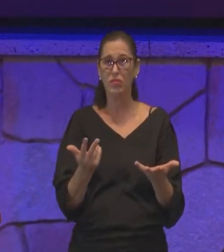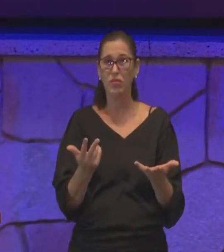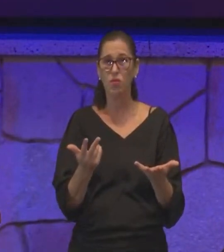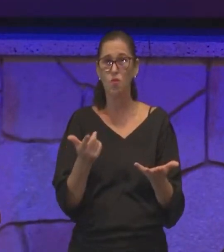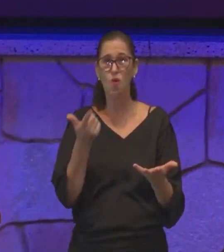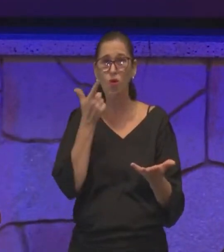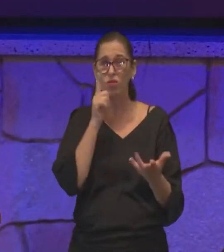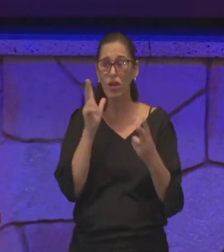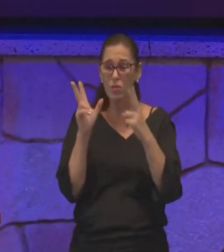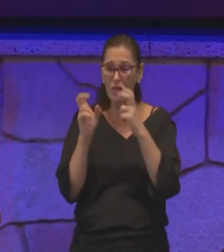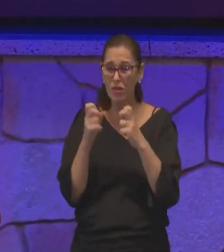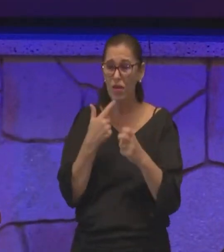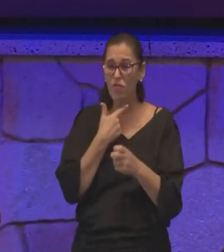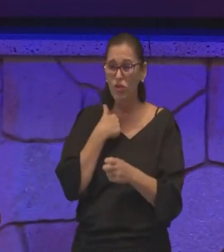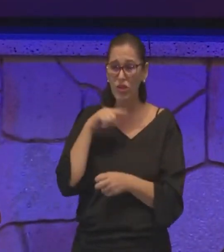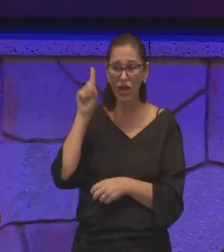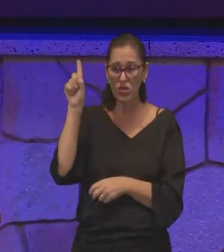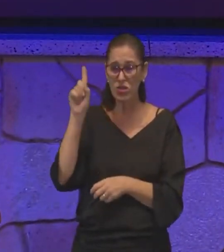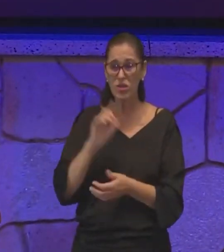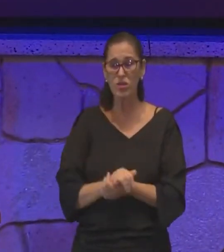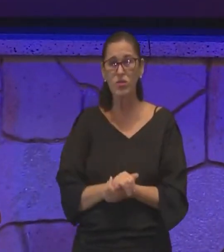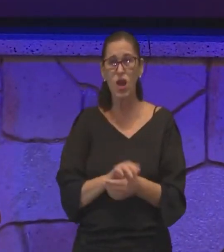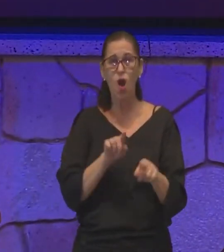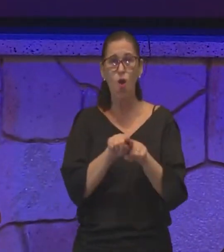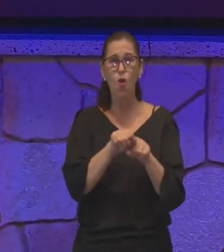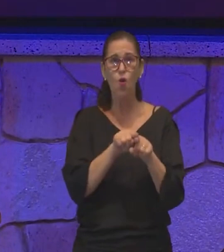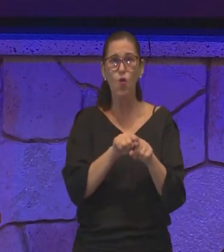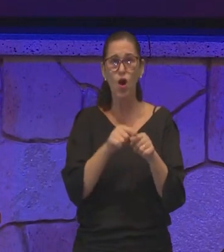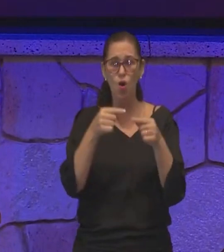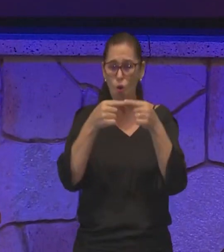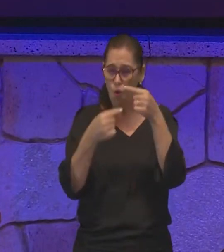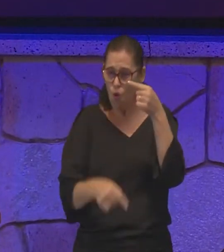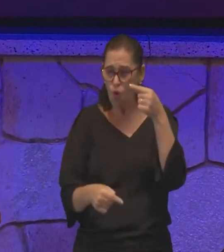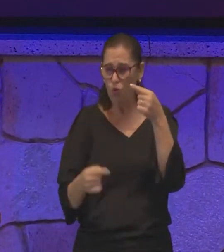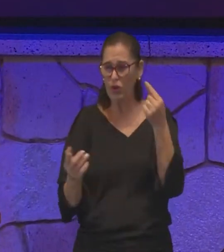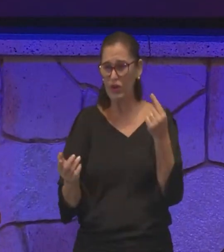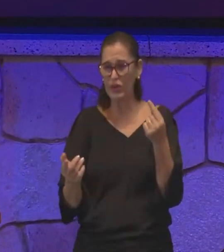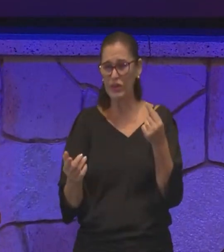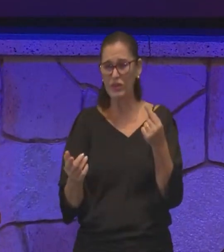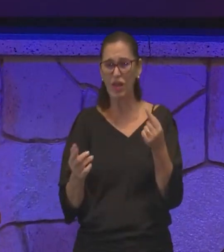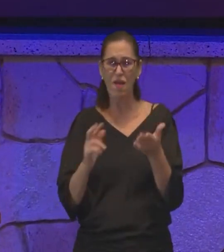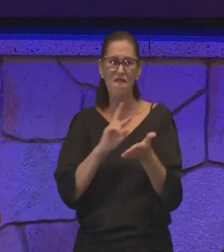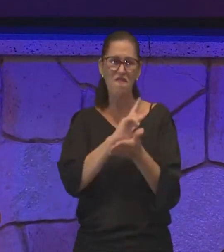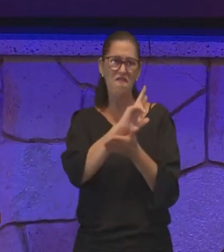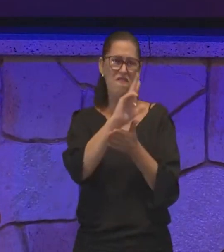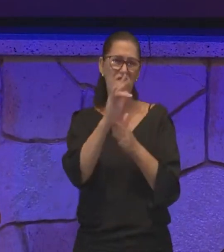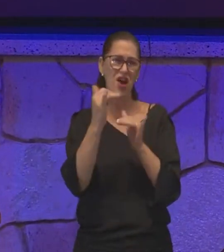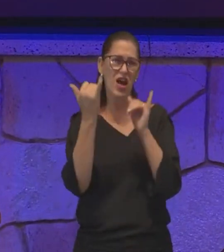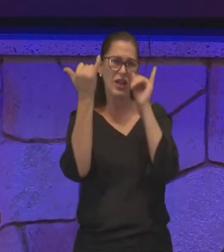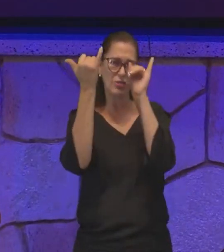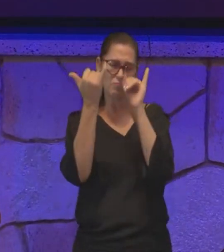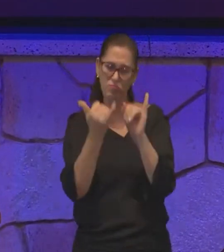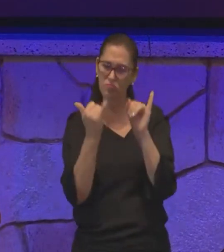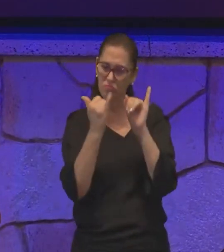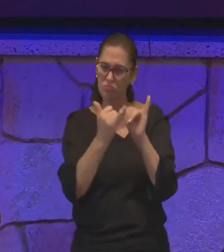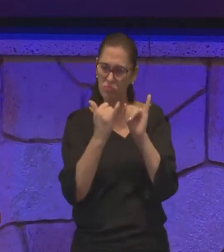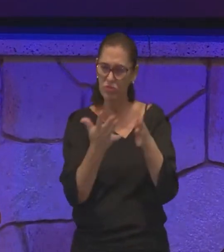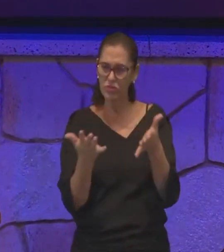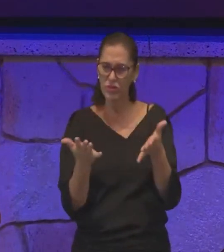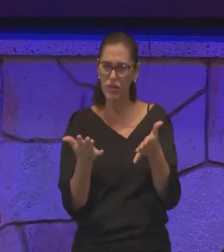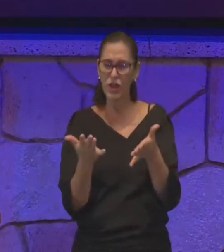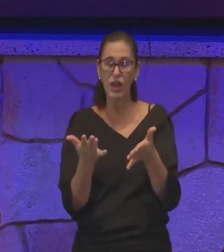Deus. Os seus irmãos não concordam com as várias declarações, eles não